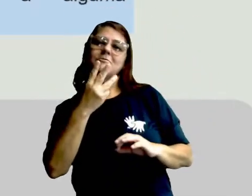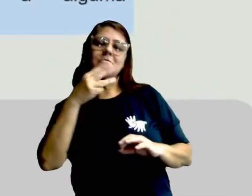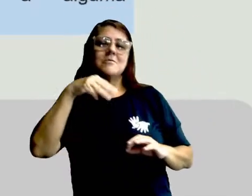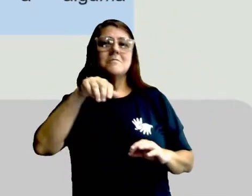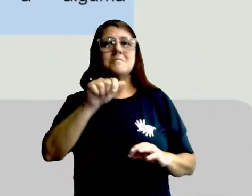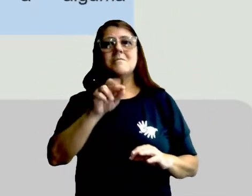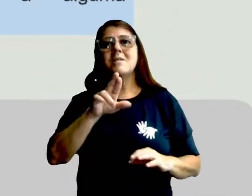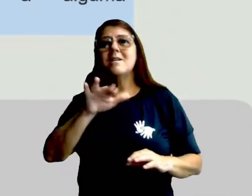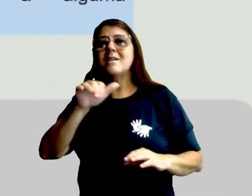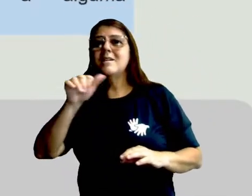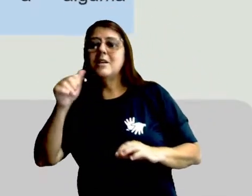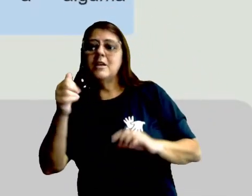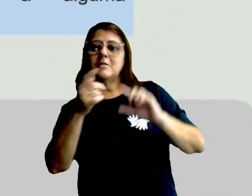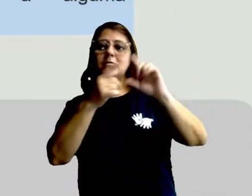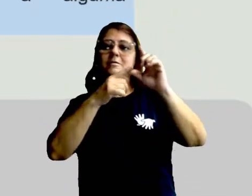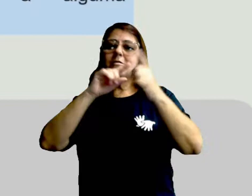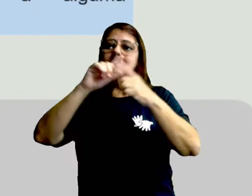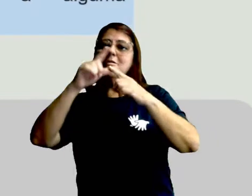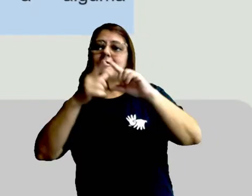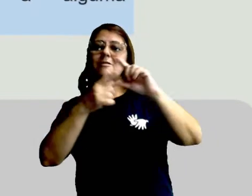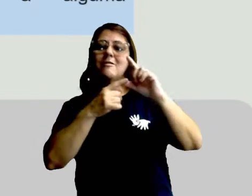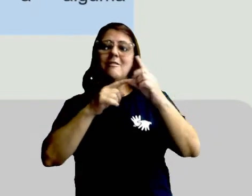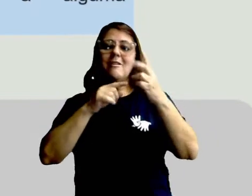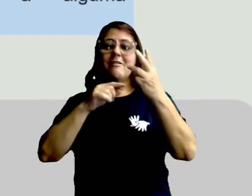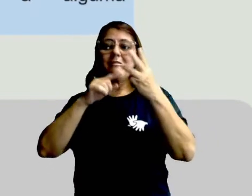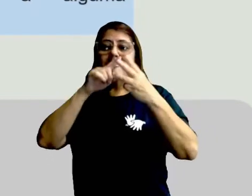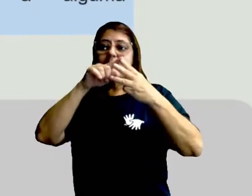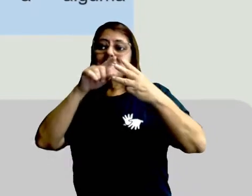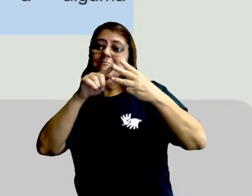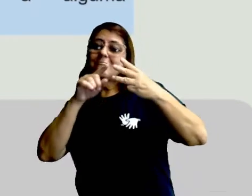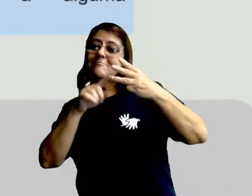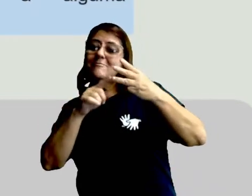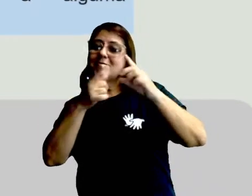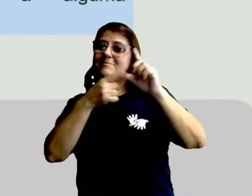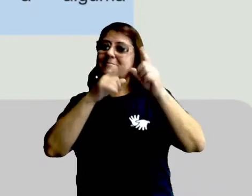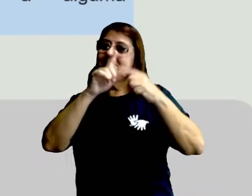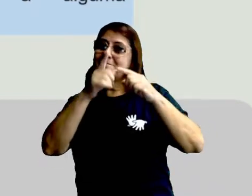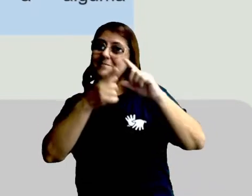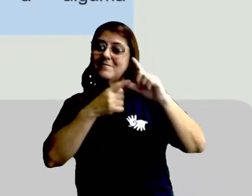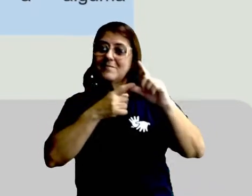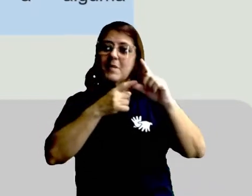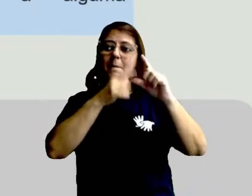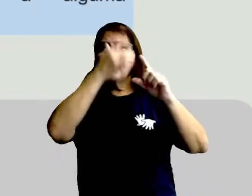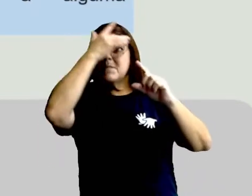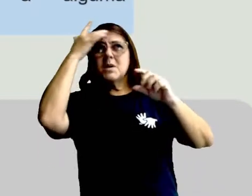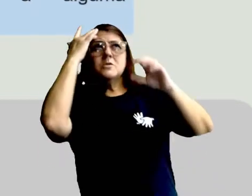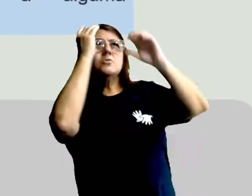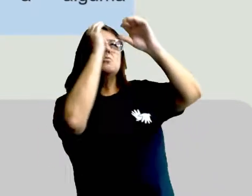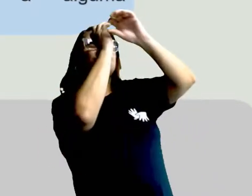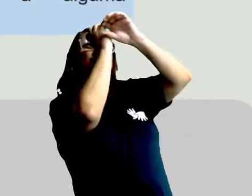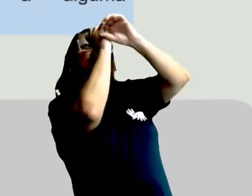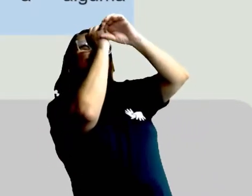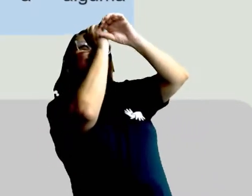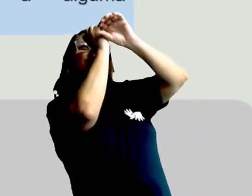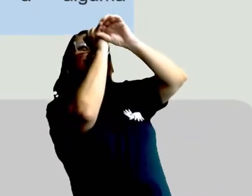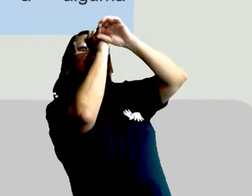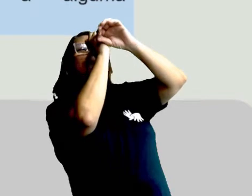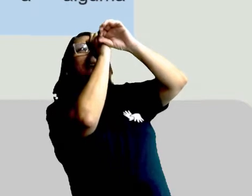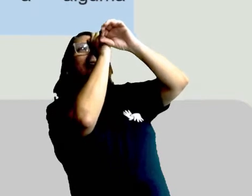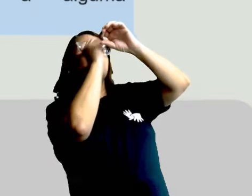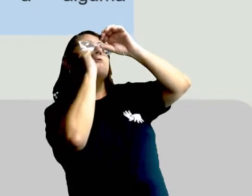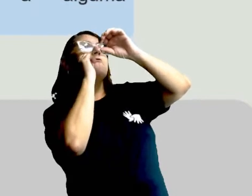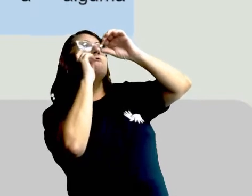que são três estrelas juntos uma da outra. Os astrônomos da antiguidade